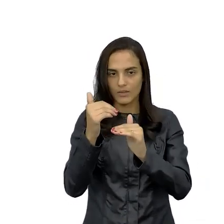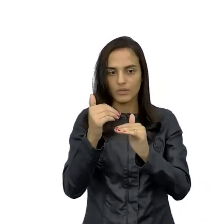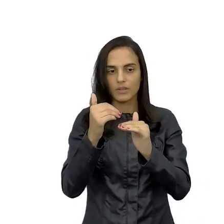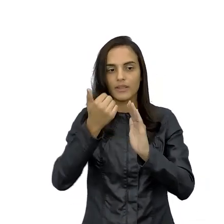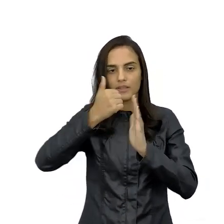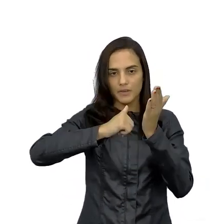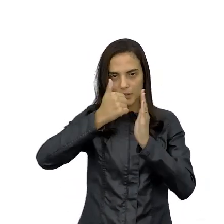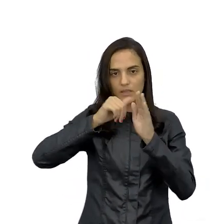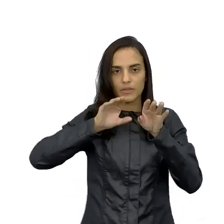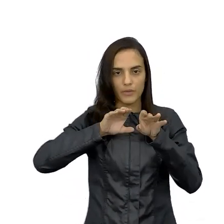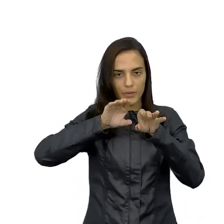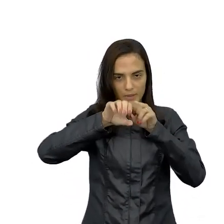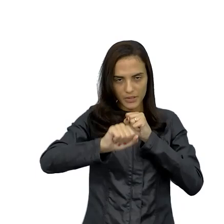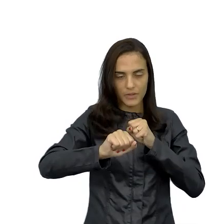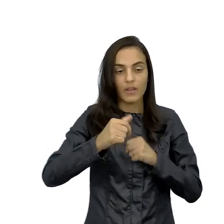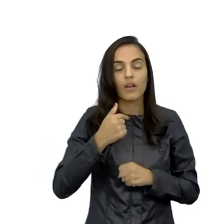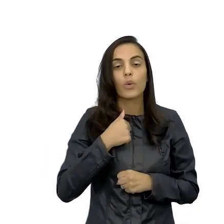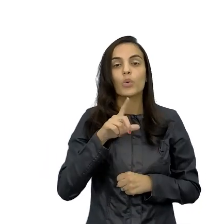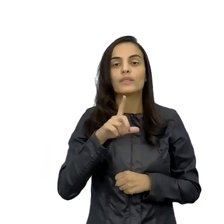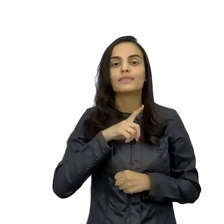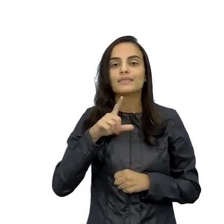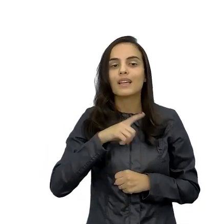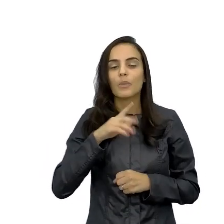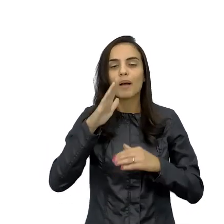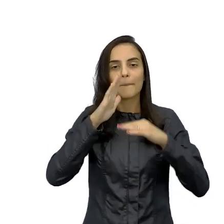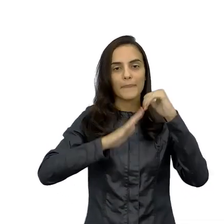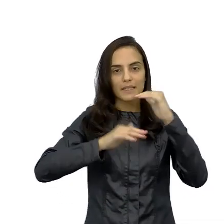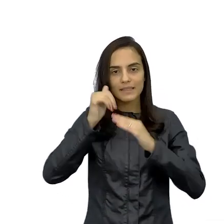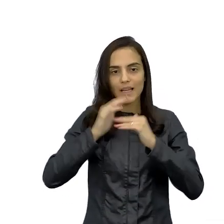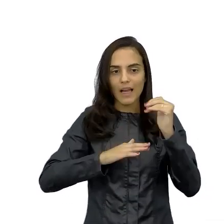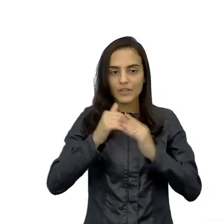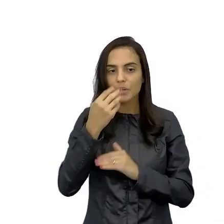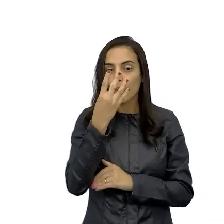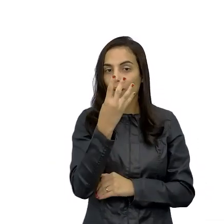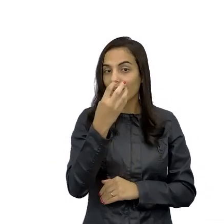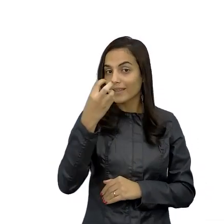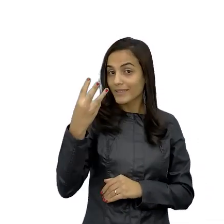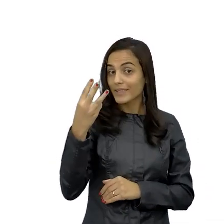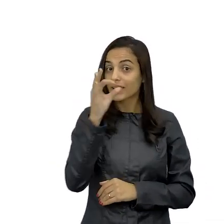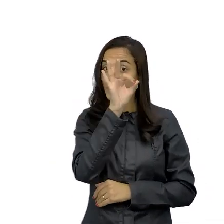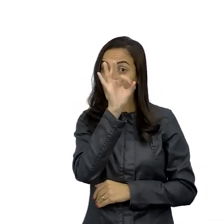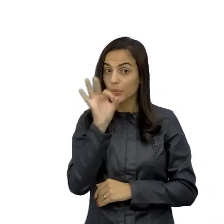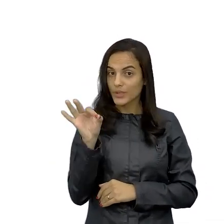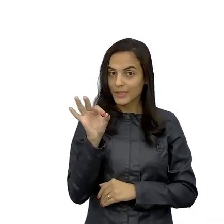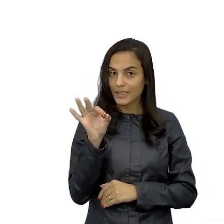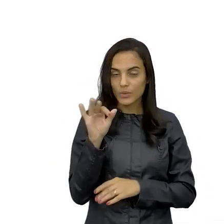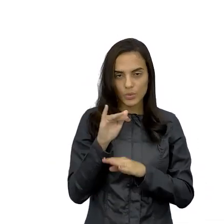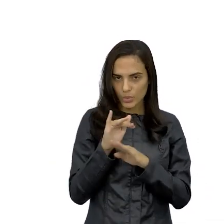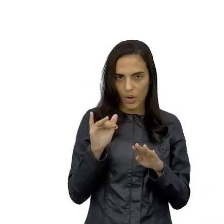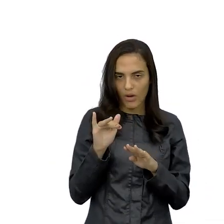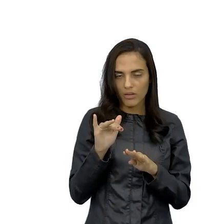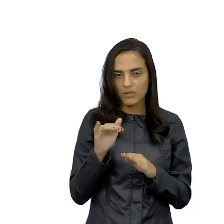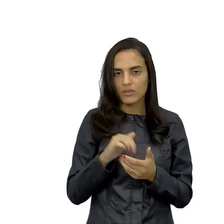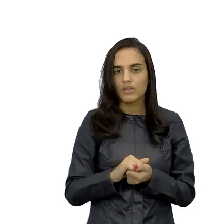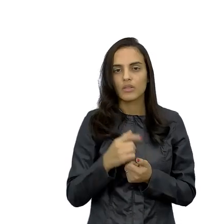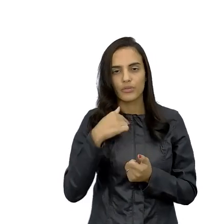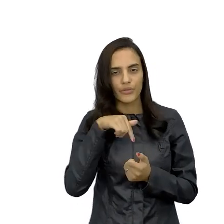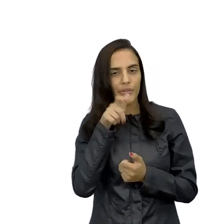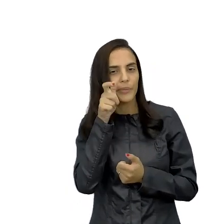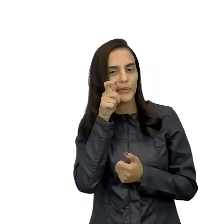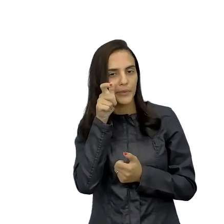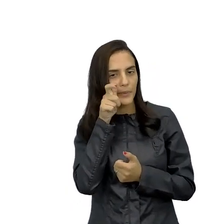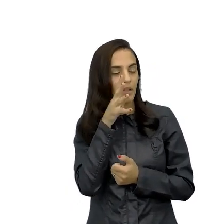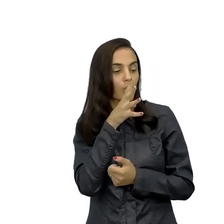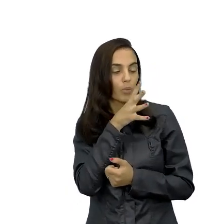avaliação formativa aqui, eu tenho uma habilidade que está com 43% só, né? Quando a gente observou isso lá